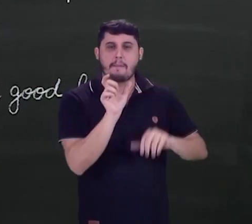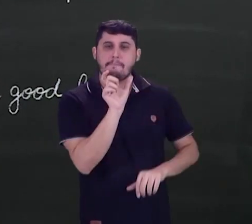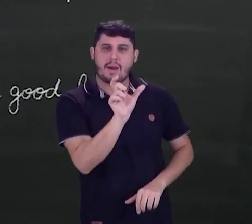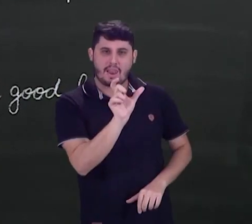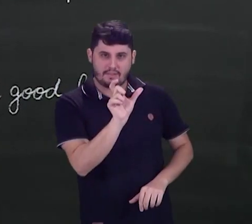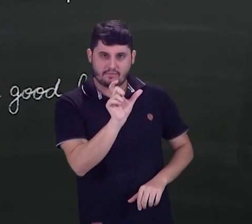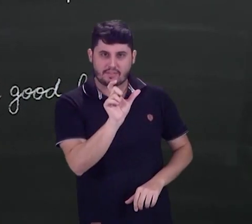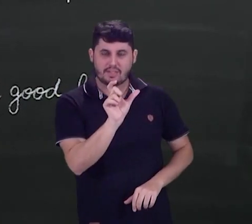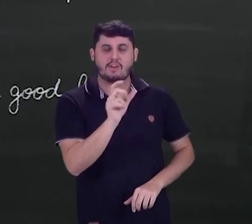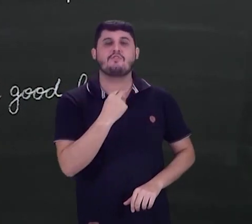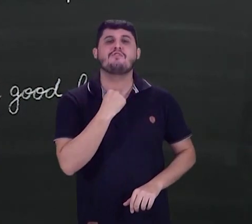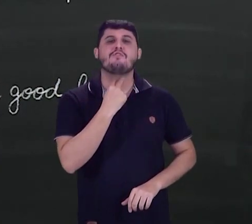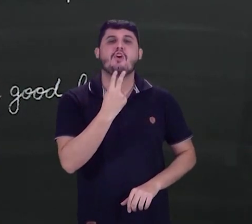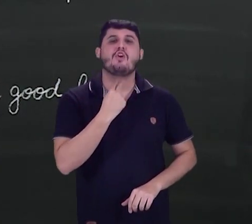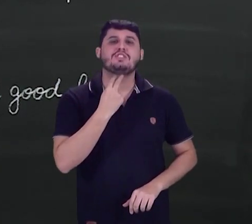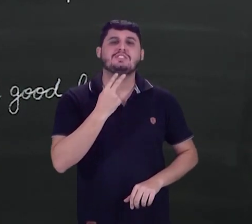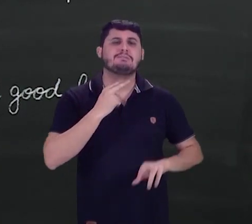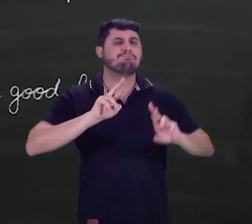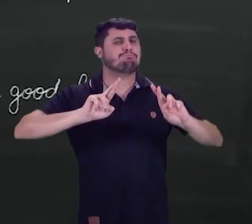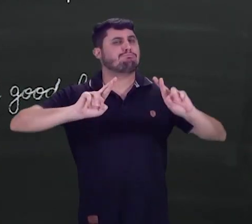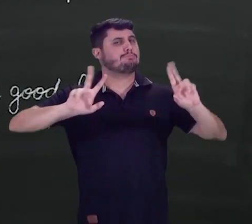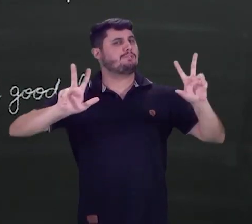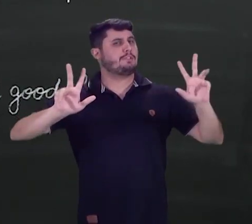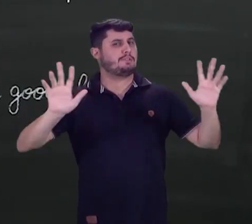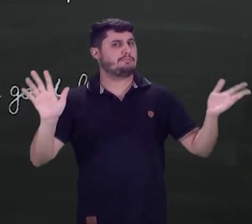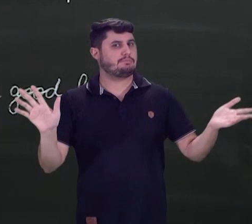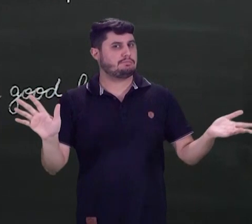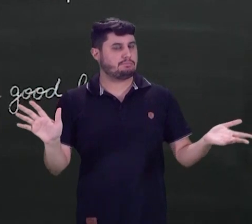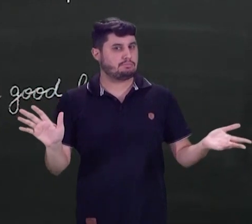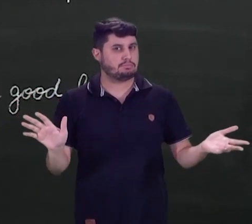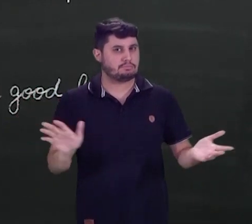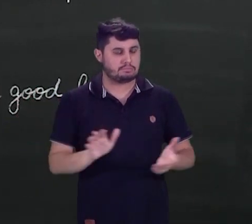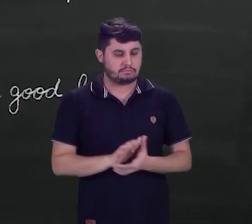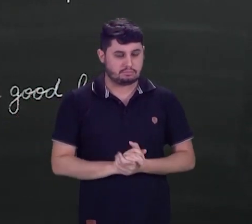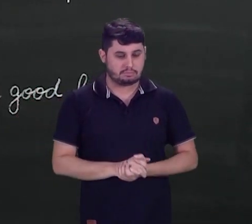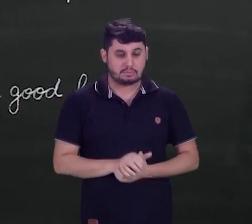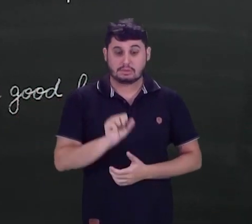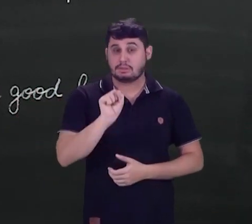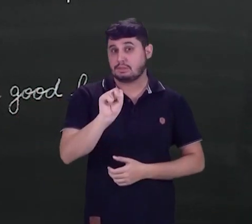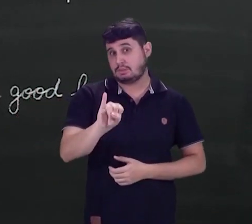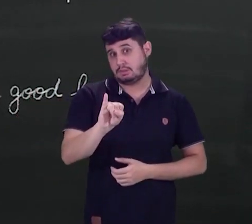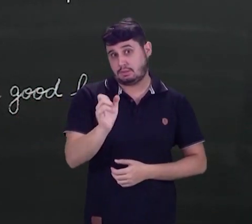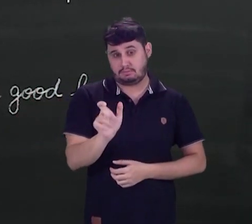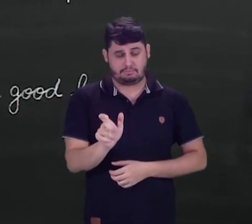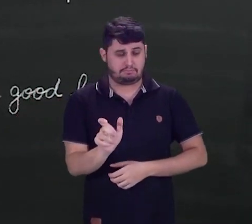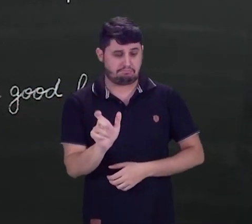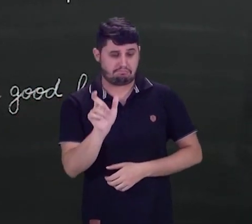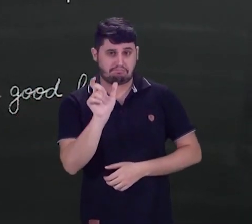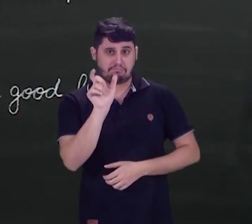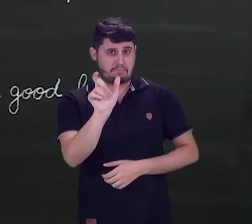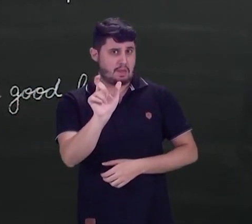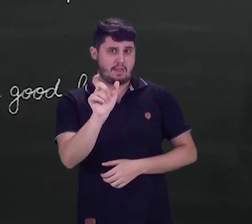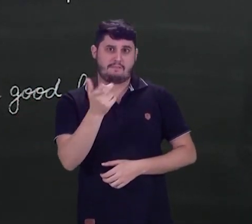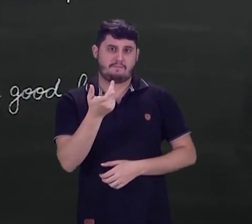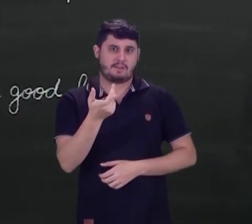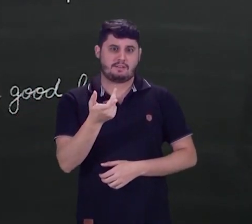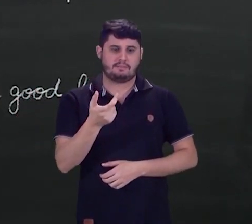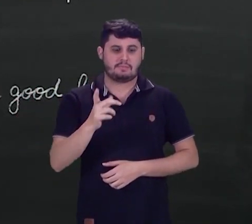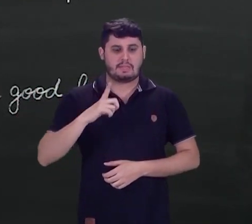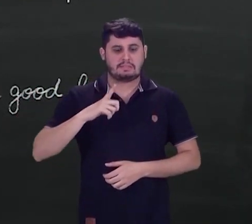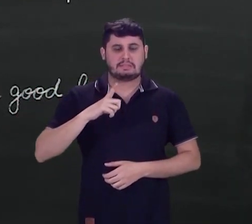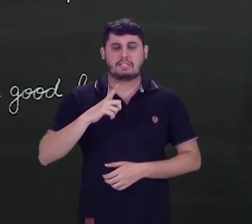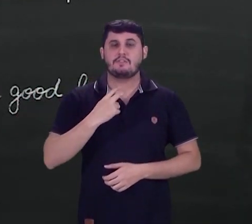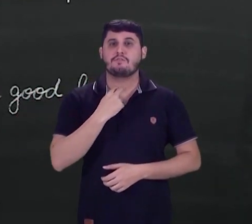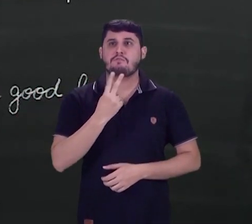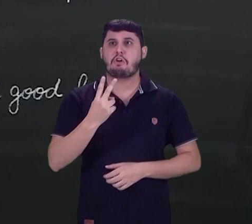no Brasil a gente fala hambúrguer. Quando você pede um delivery, você não vai ficar todo mitidão pedindo um